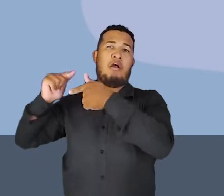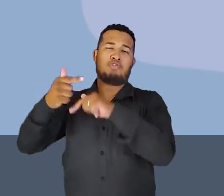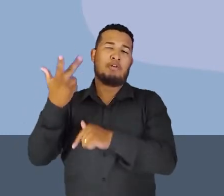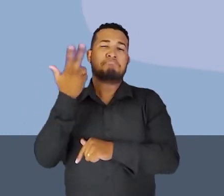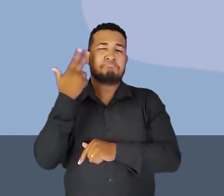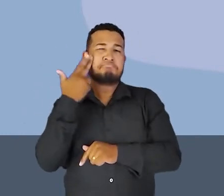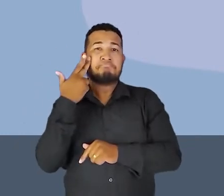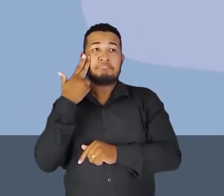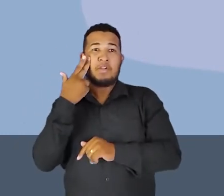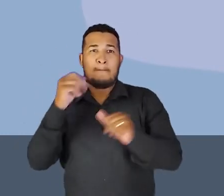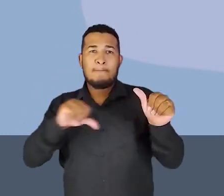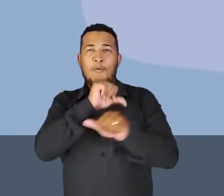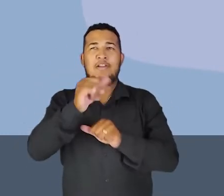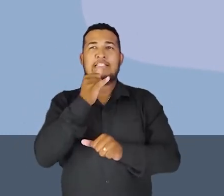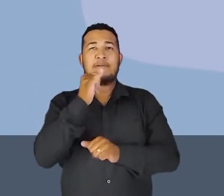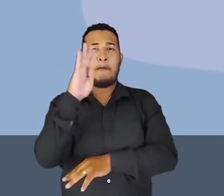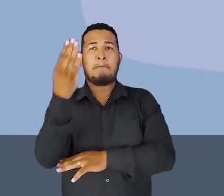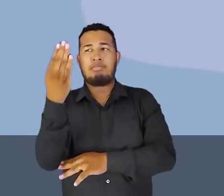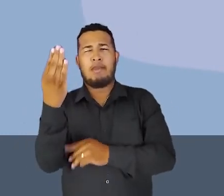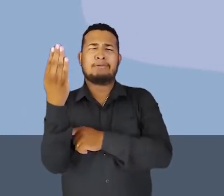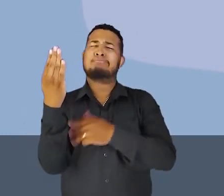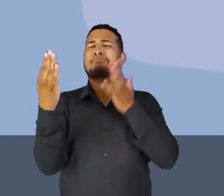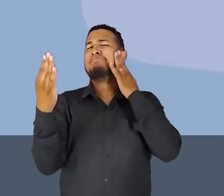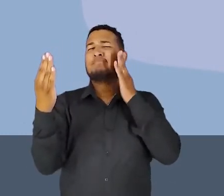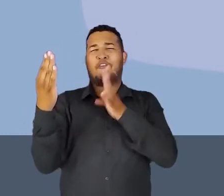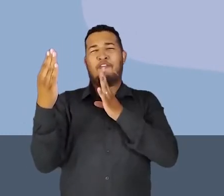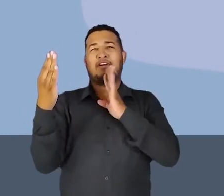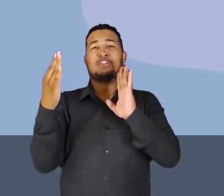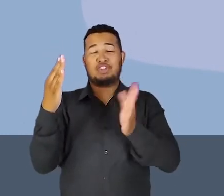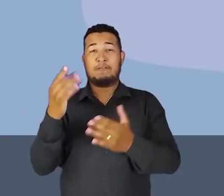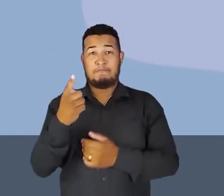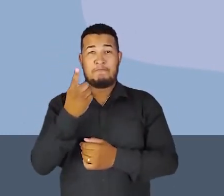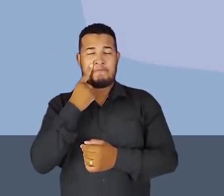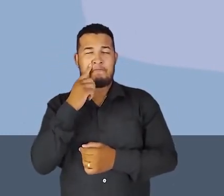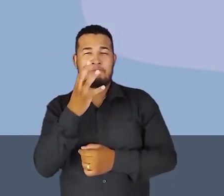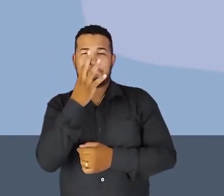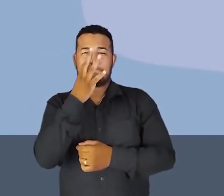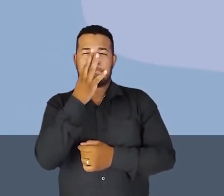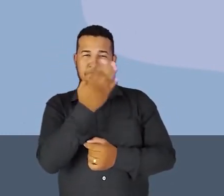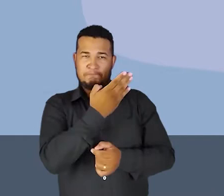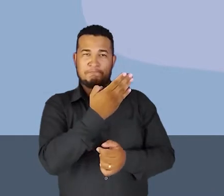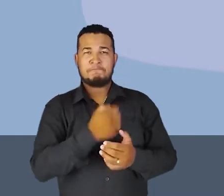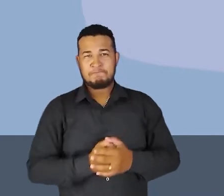como principalmente a madeira, né? Vamos apreciar um pouquinho.